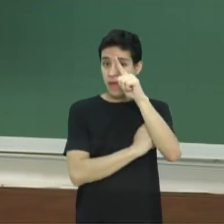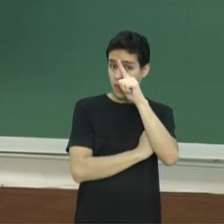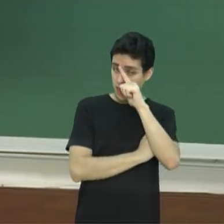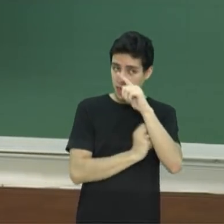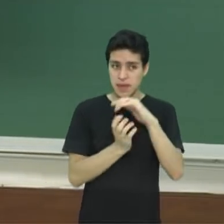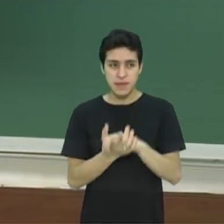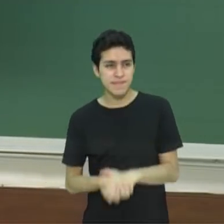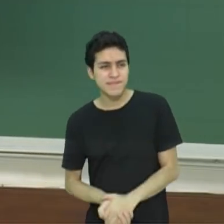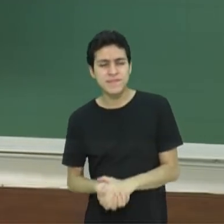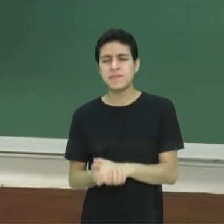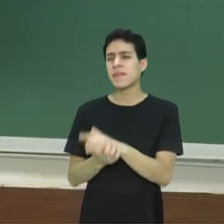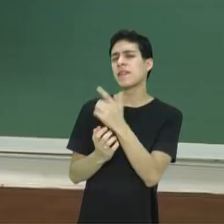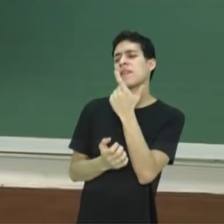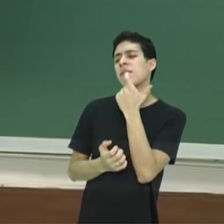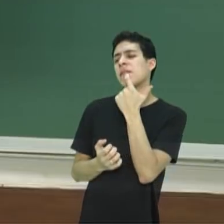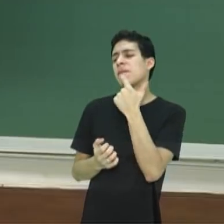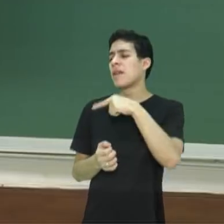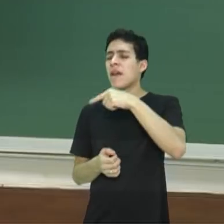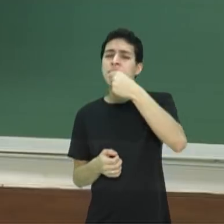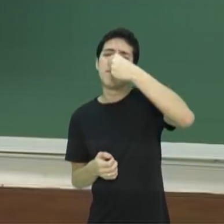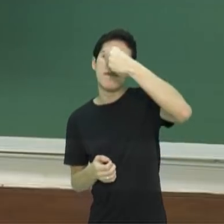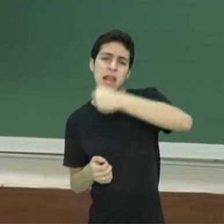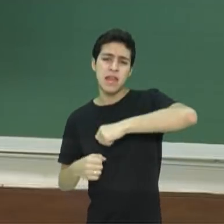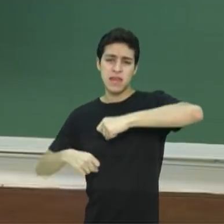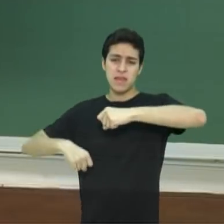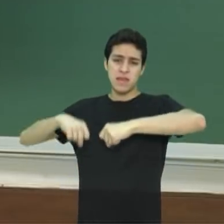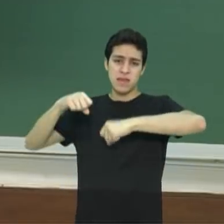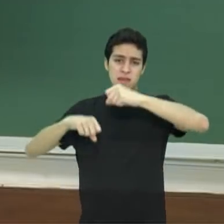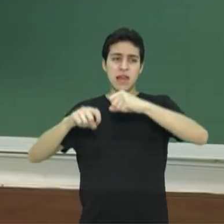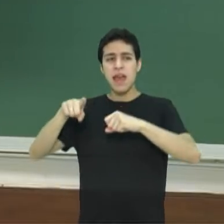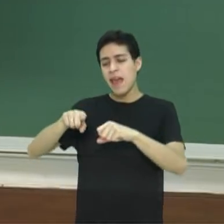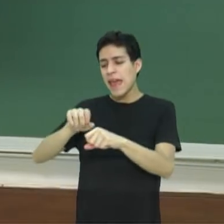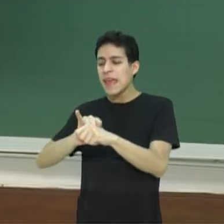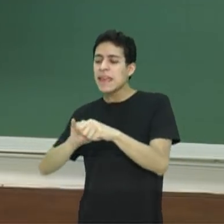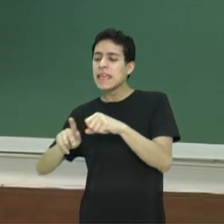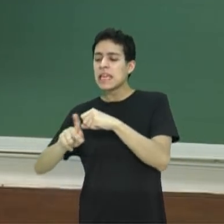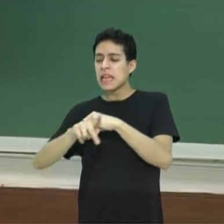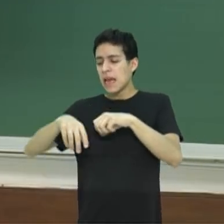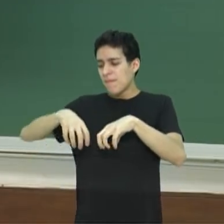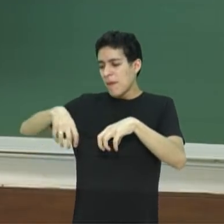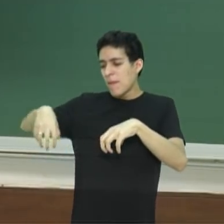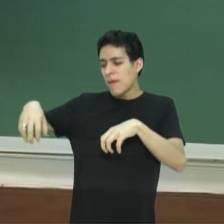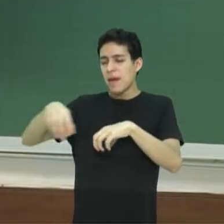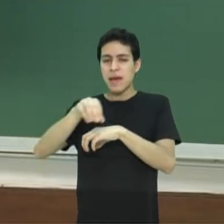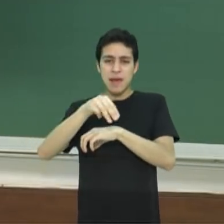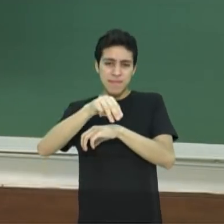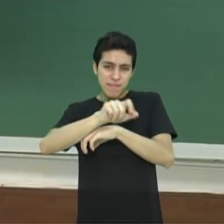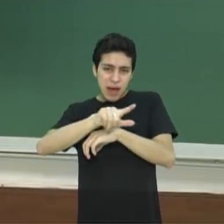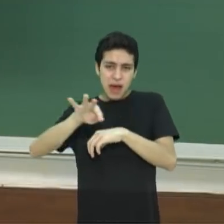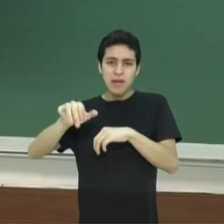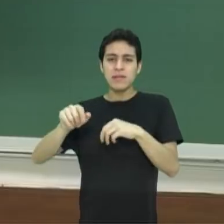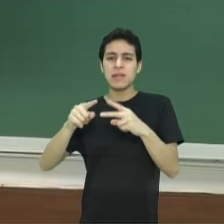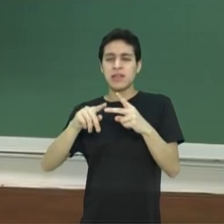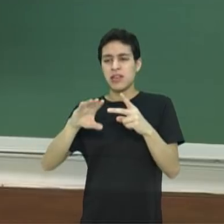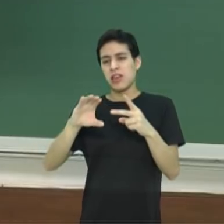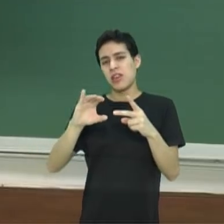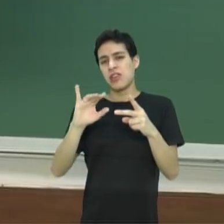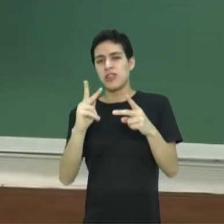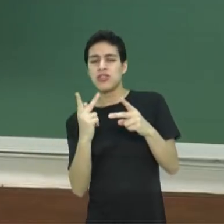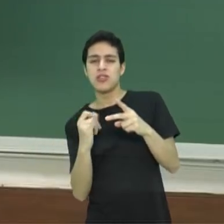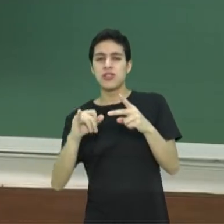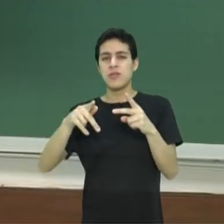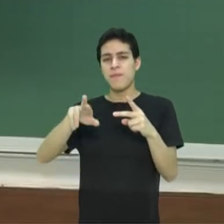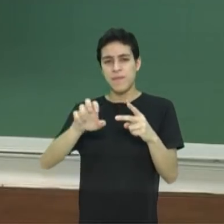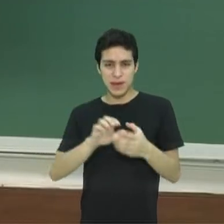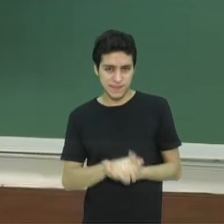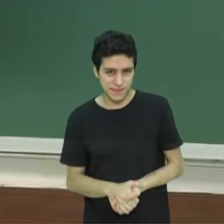em vermelho, os países de fraca industrialização. Nós temos as ilhas aqui, né, as insulares Malta e Chipre.